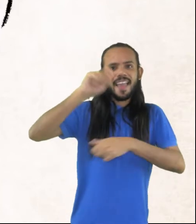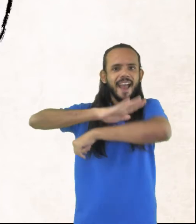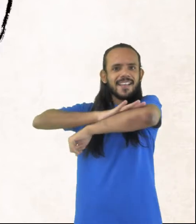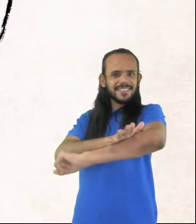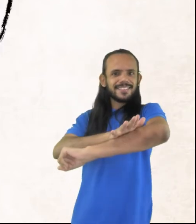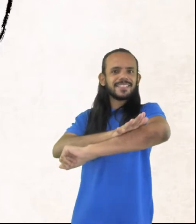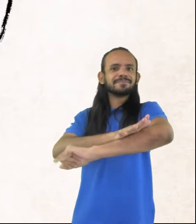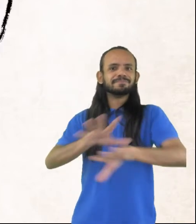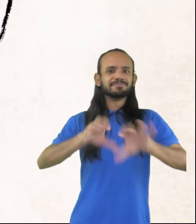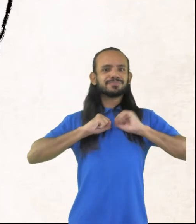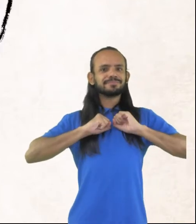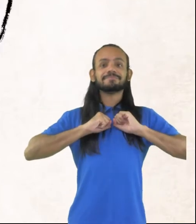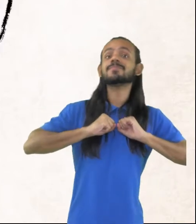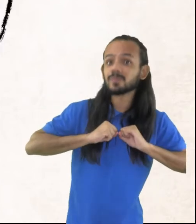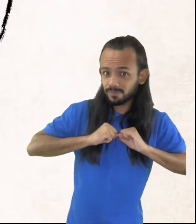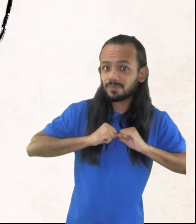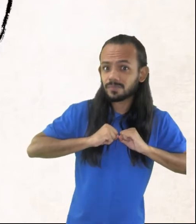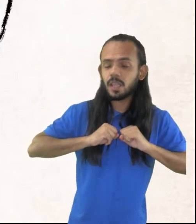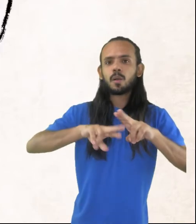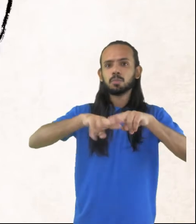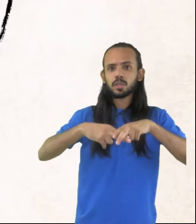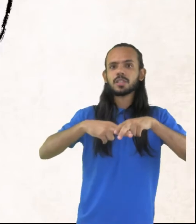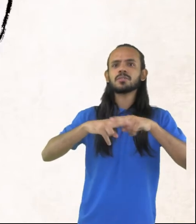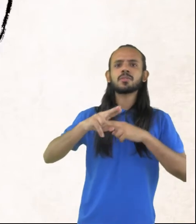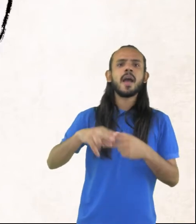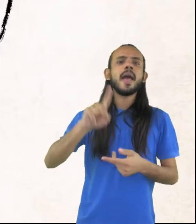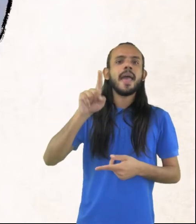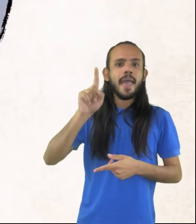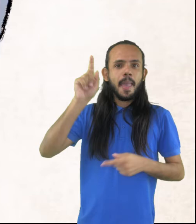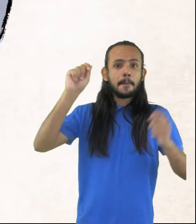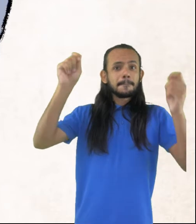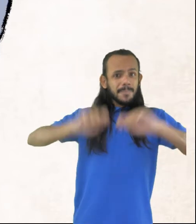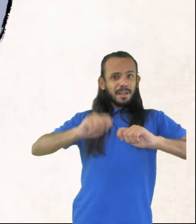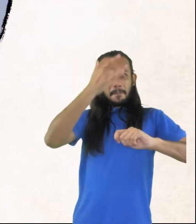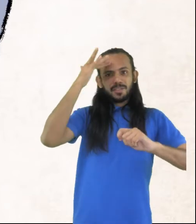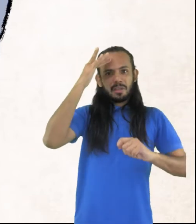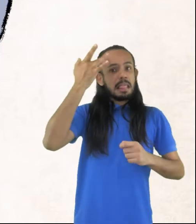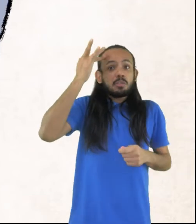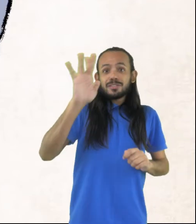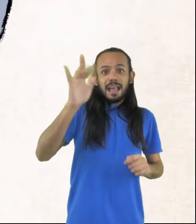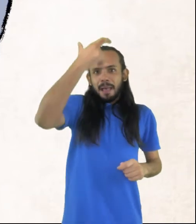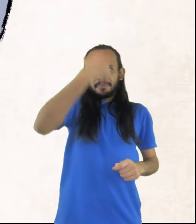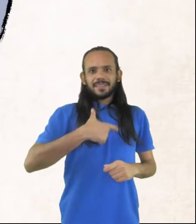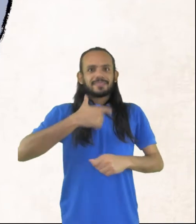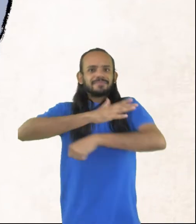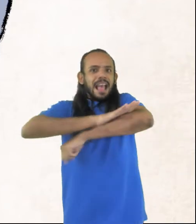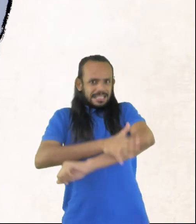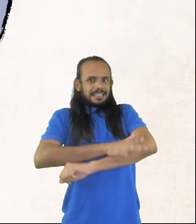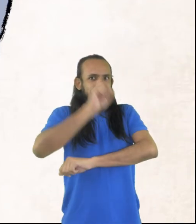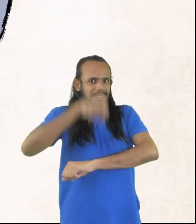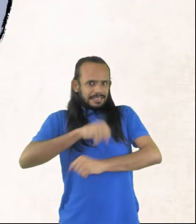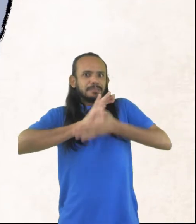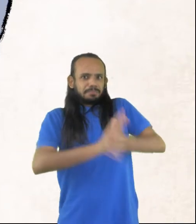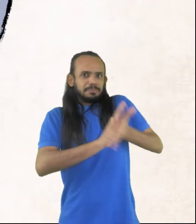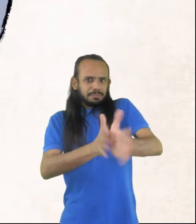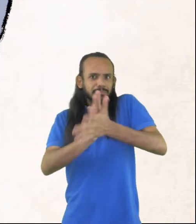com muitas ideias racistas que poderão afetar o seu comportamento futuro. Por isso, é perfeitamente possível que uma pessoa não tenha consciência